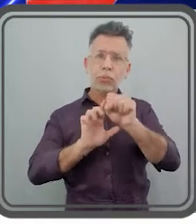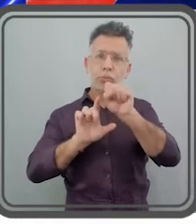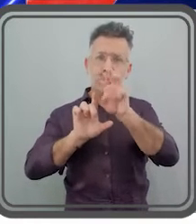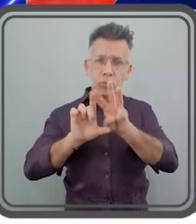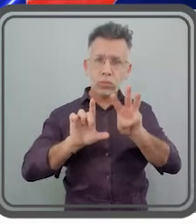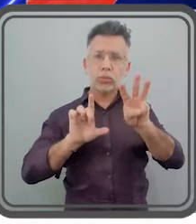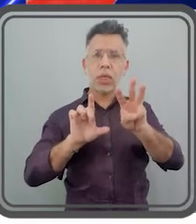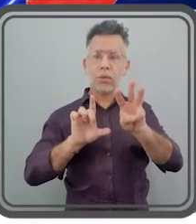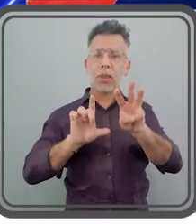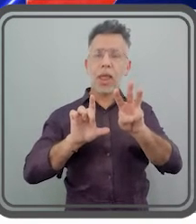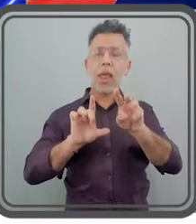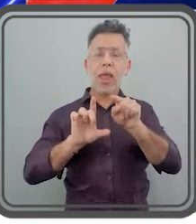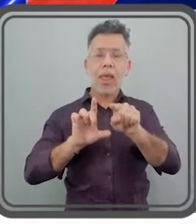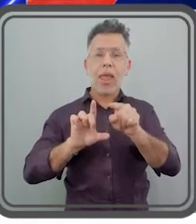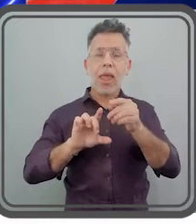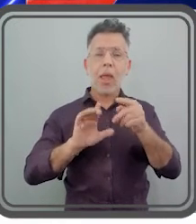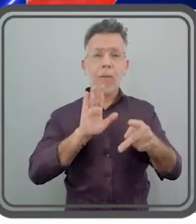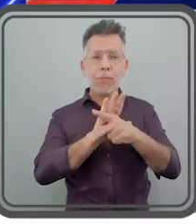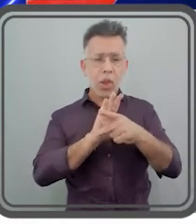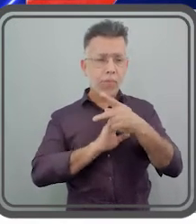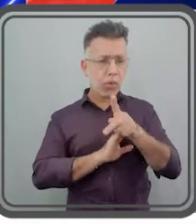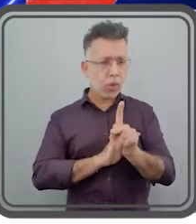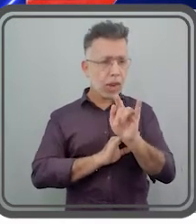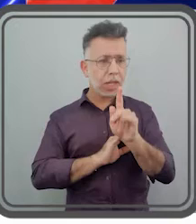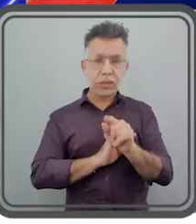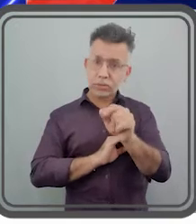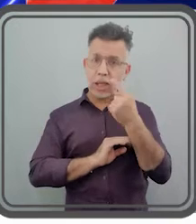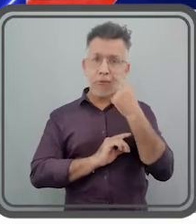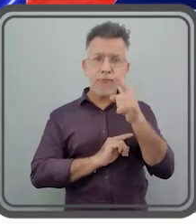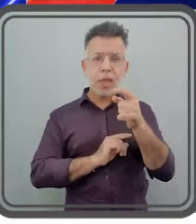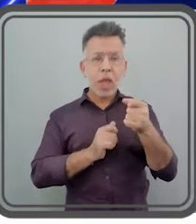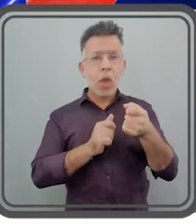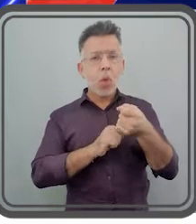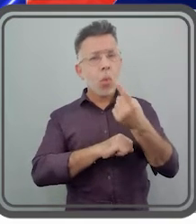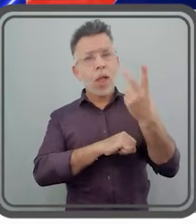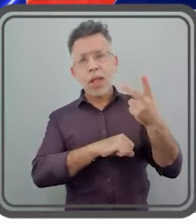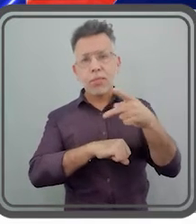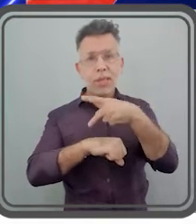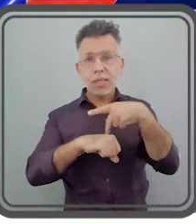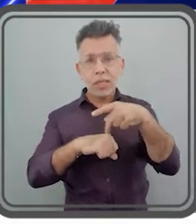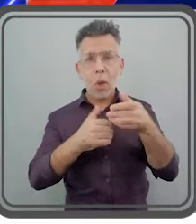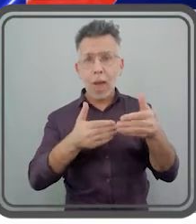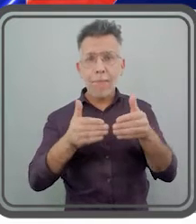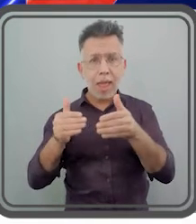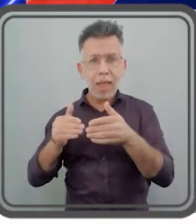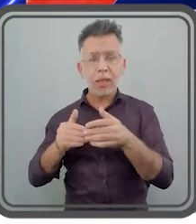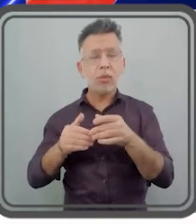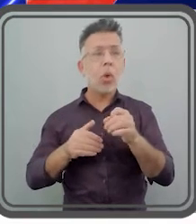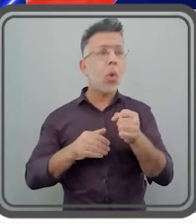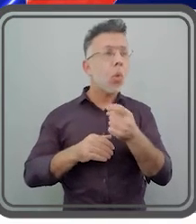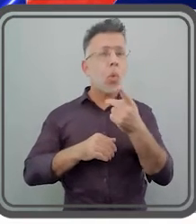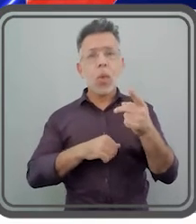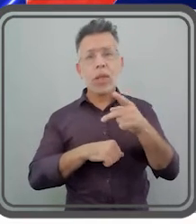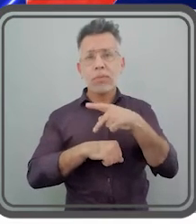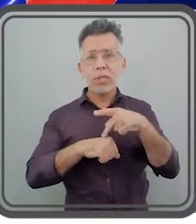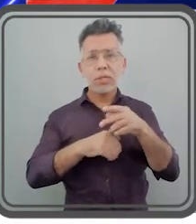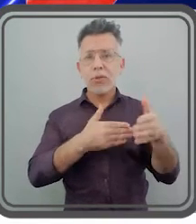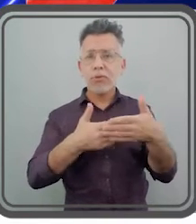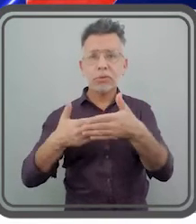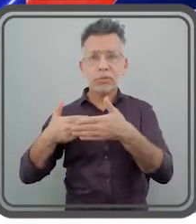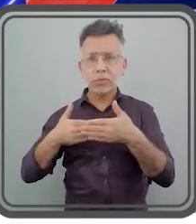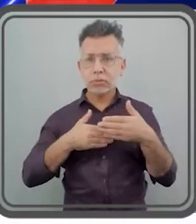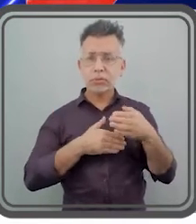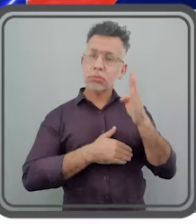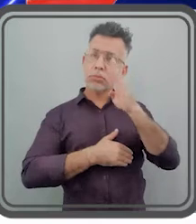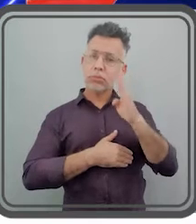aqui onde as pessoas conseguem citar e ver quais países estão abertos pais estão fechados para brasileiras e quais são as aos requerimentos que precisam